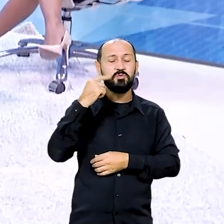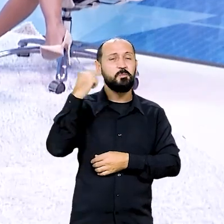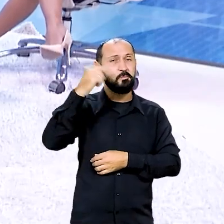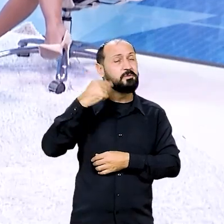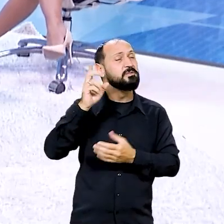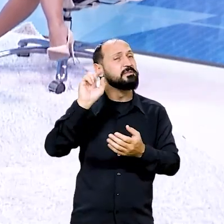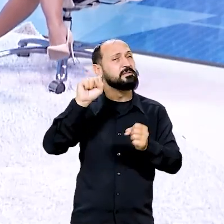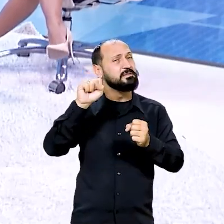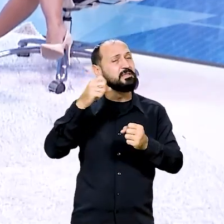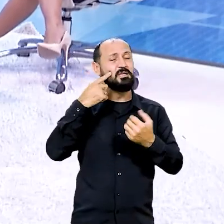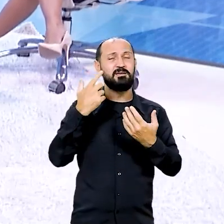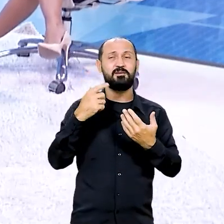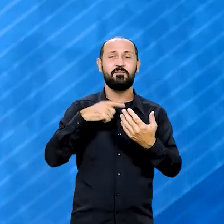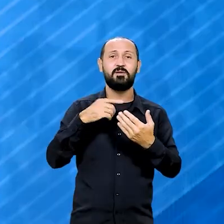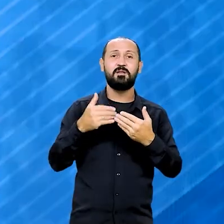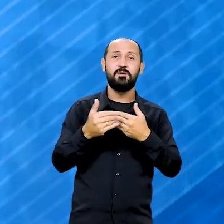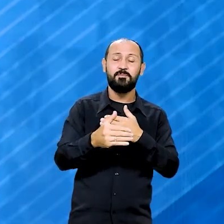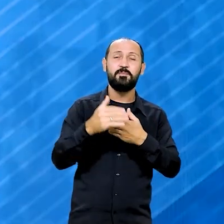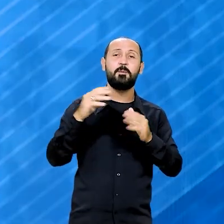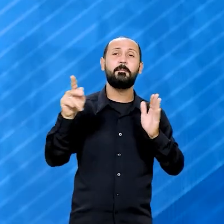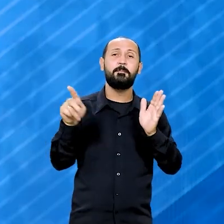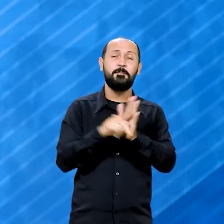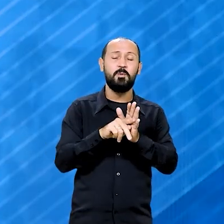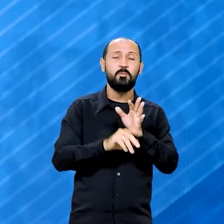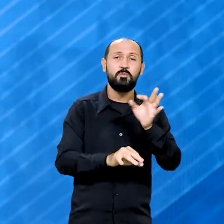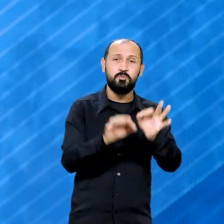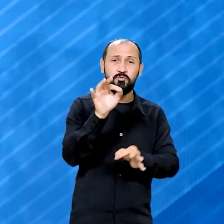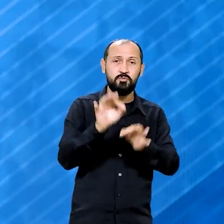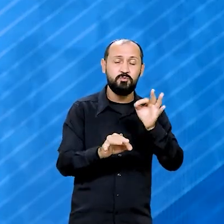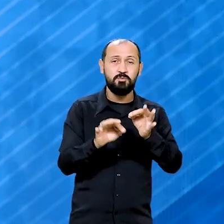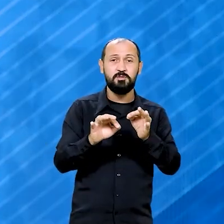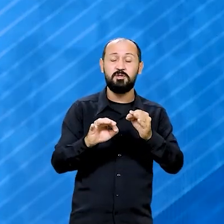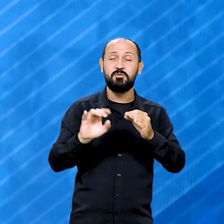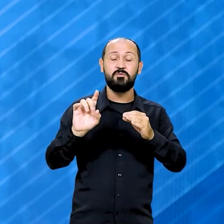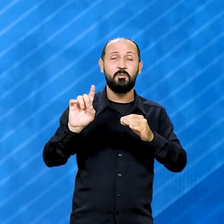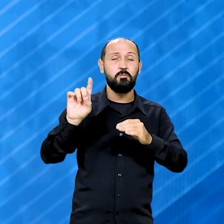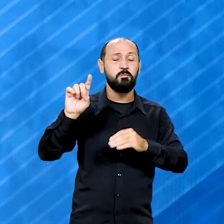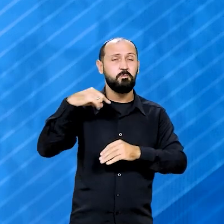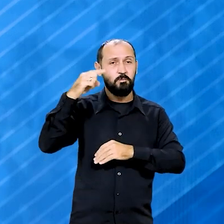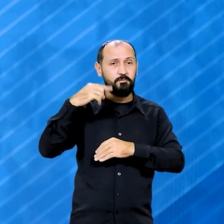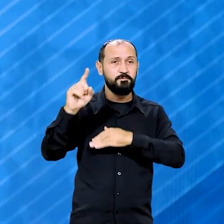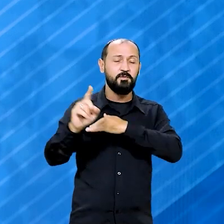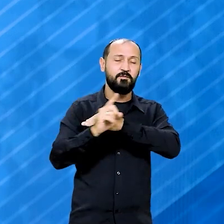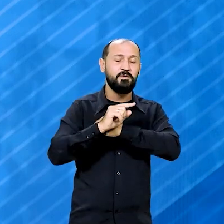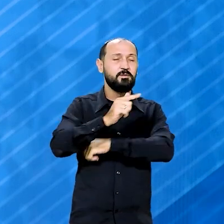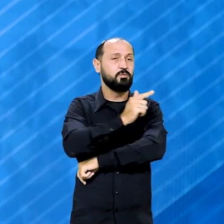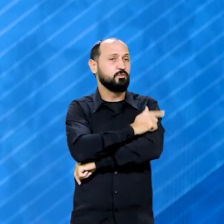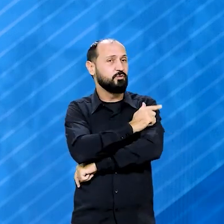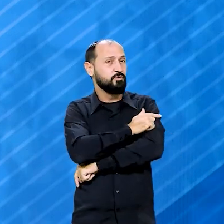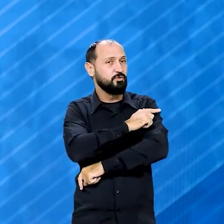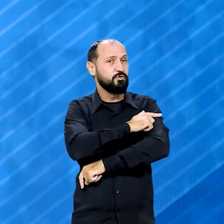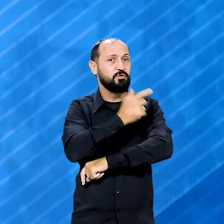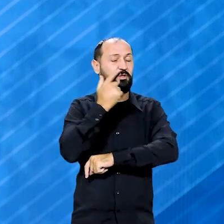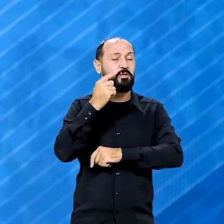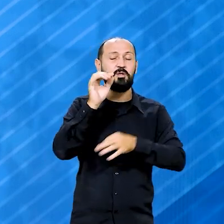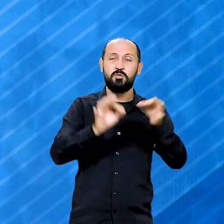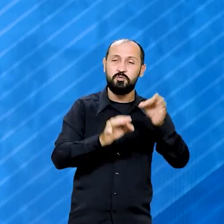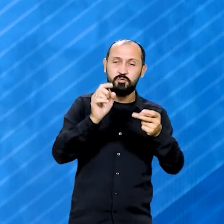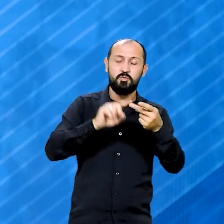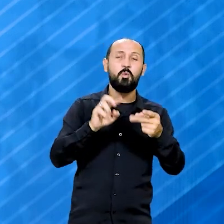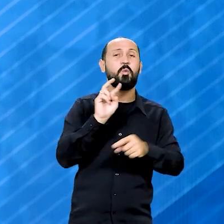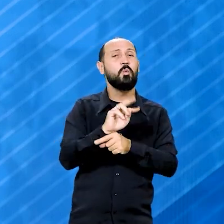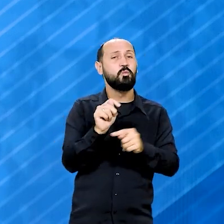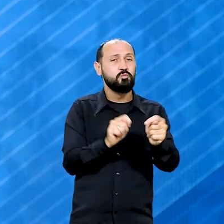Eu falei, claro que o senhor advoga. Né? Então a gente vai ter carreiras da área jurídica que realmente não vão advogar. Então a gente vai ter o gerente